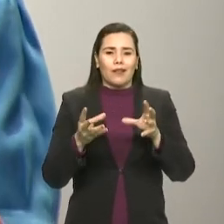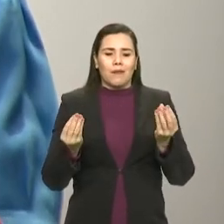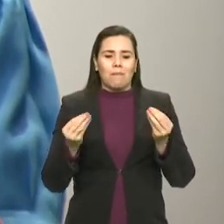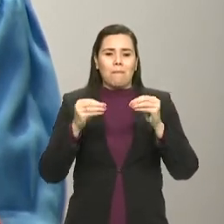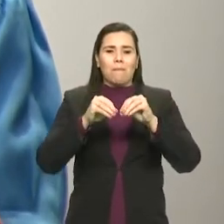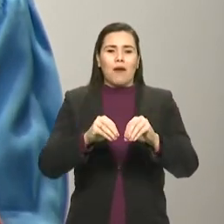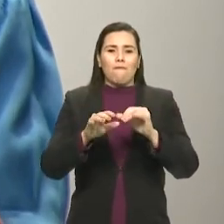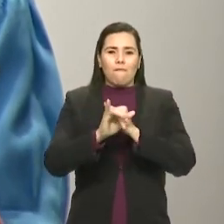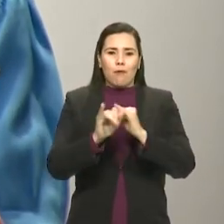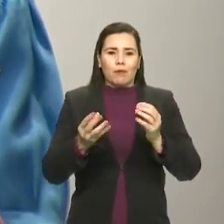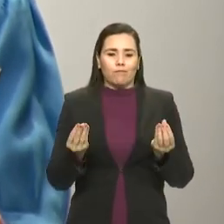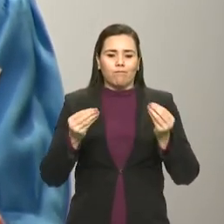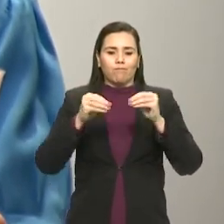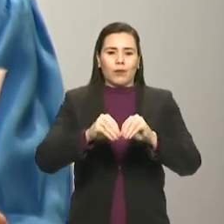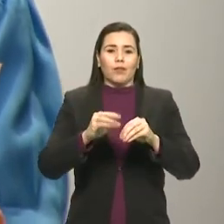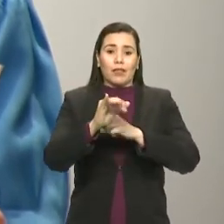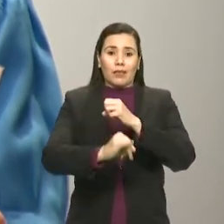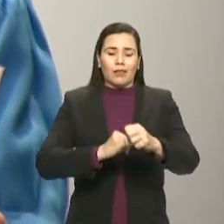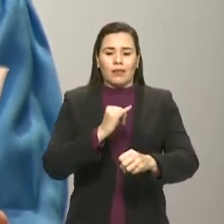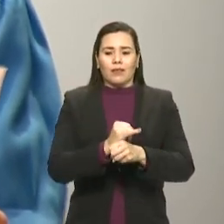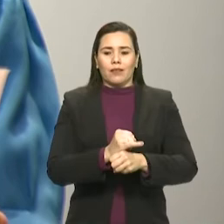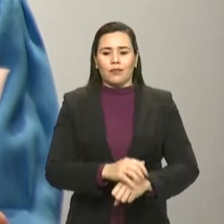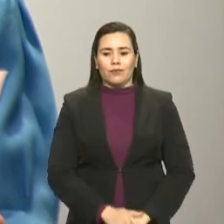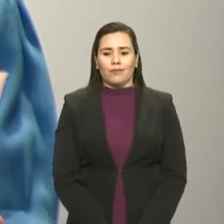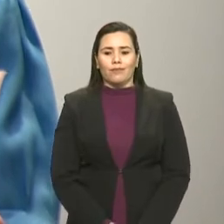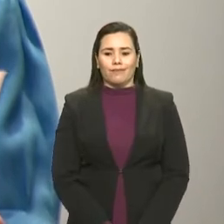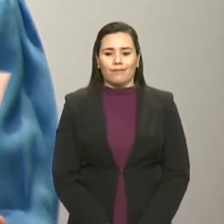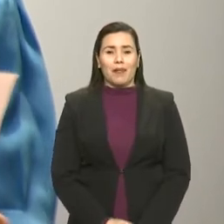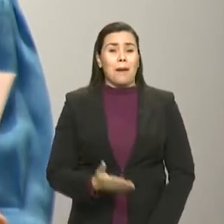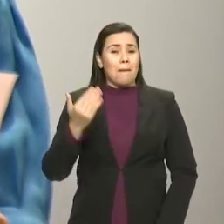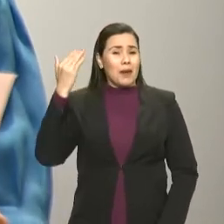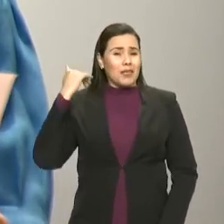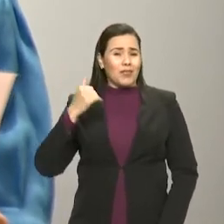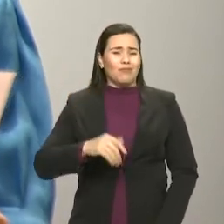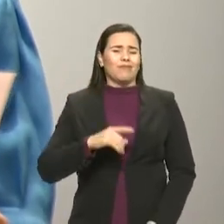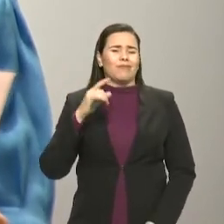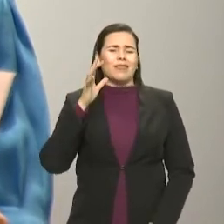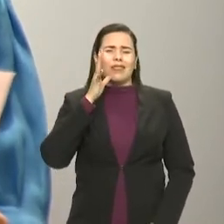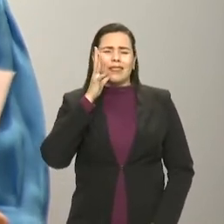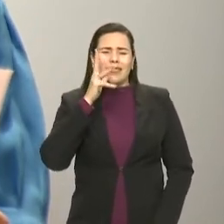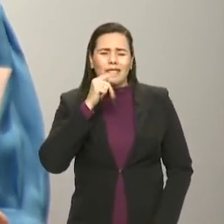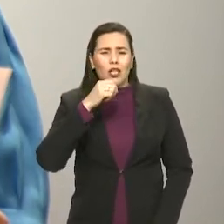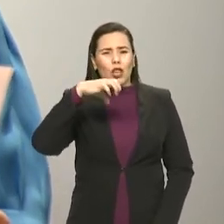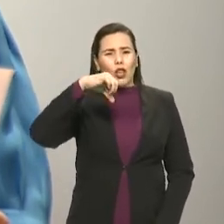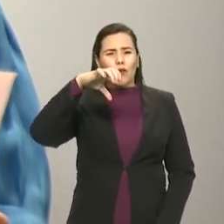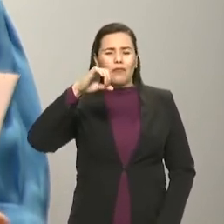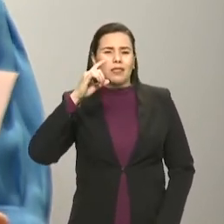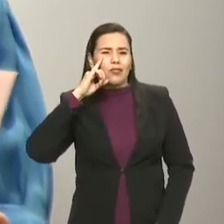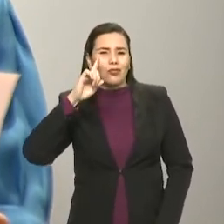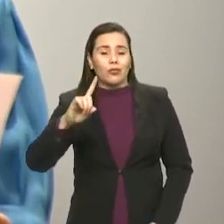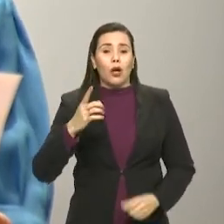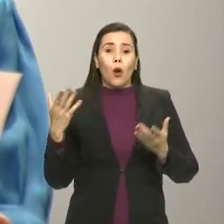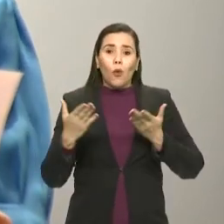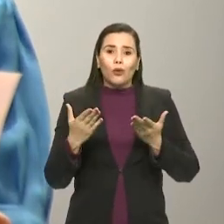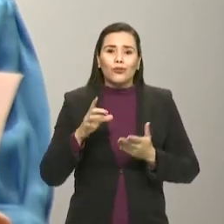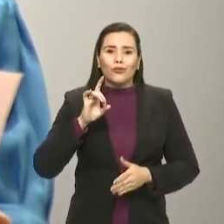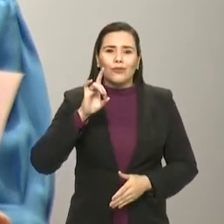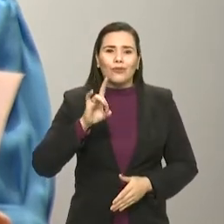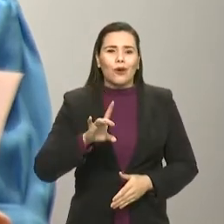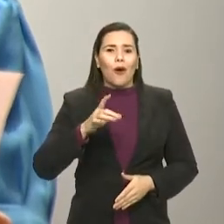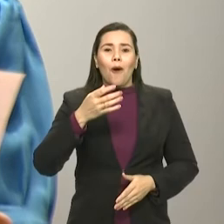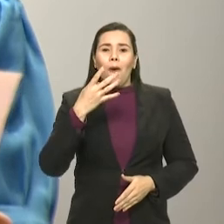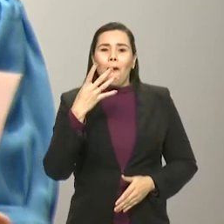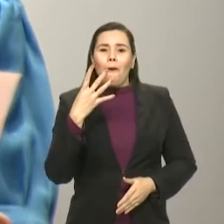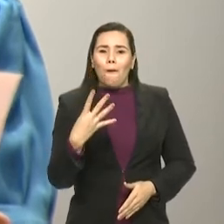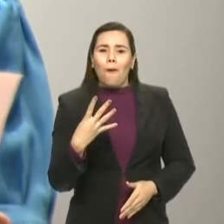de 90 dias para 4 horas, deputada Betel. De acordo com Sérgio Sombra, os